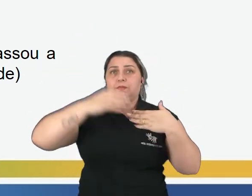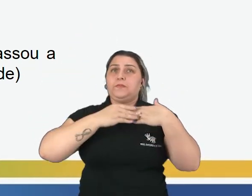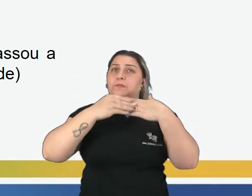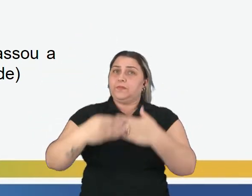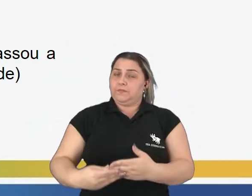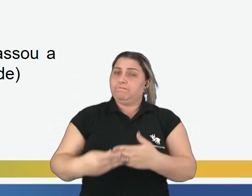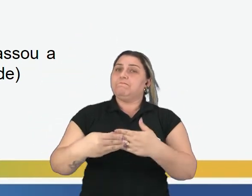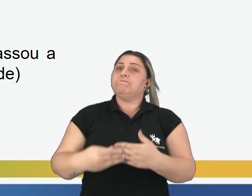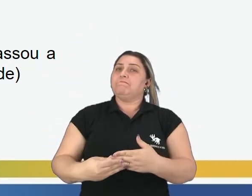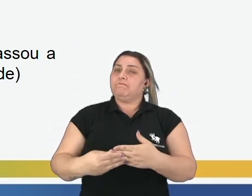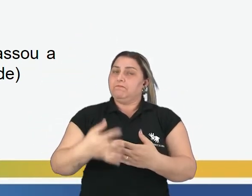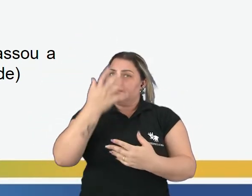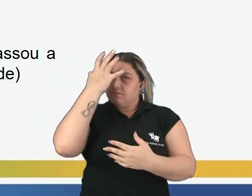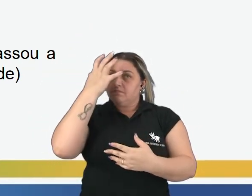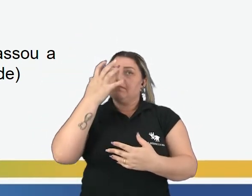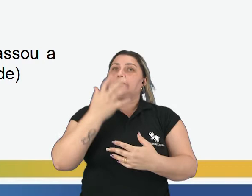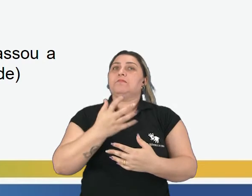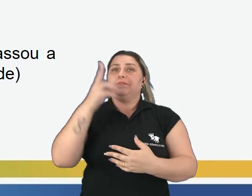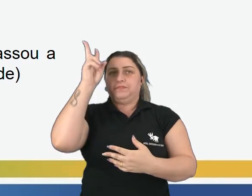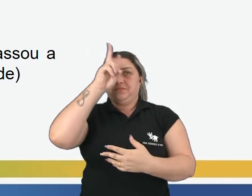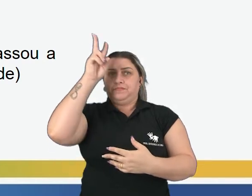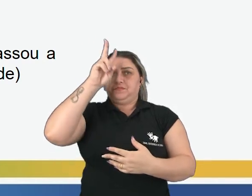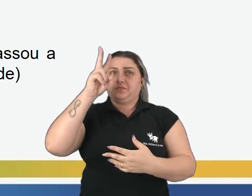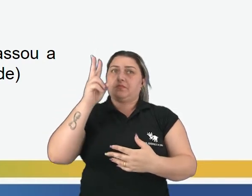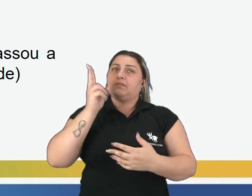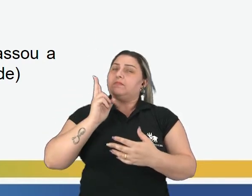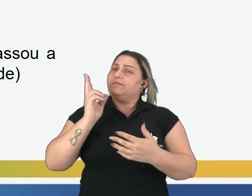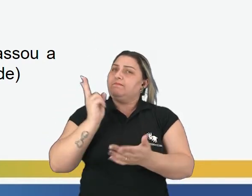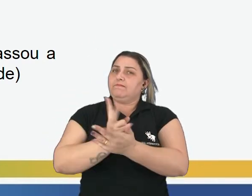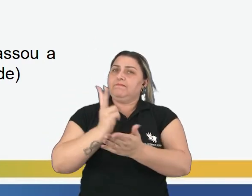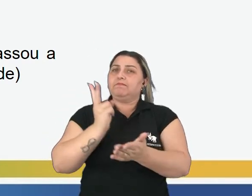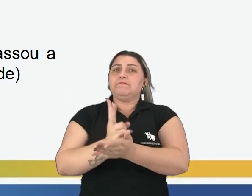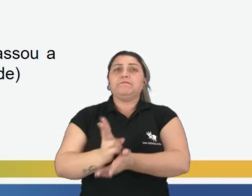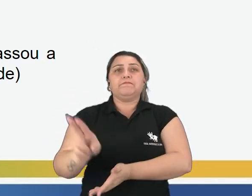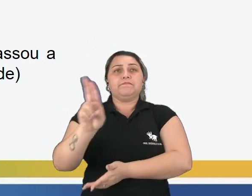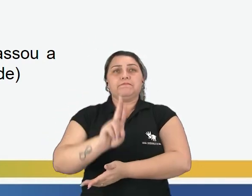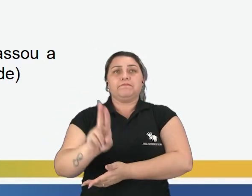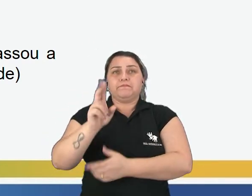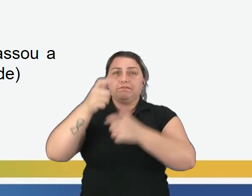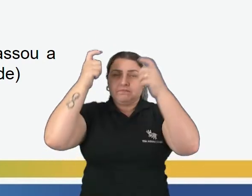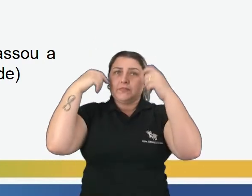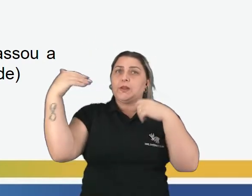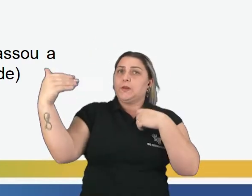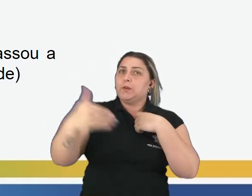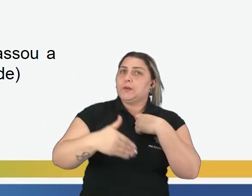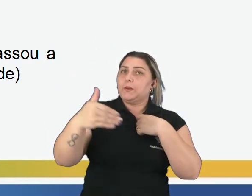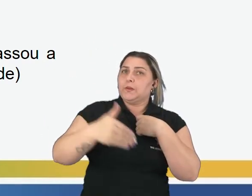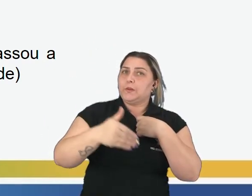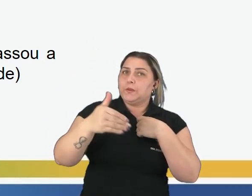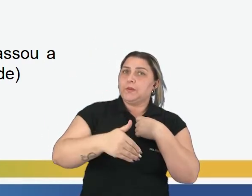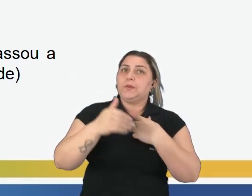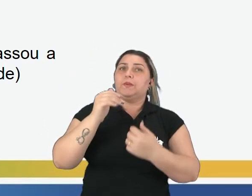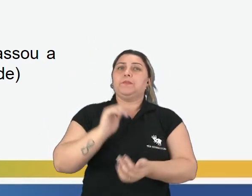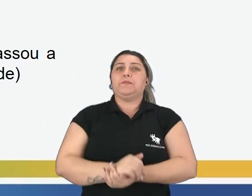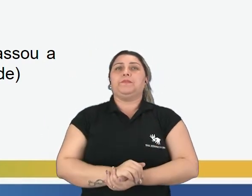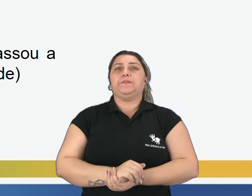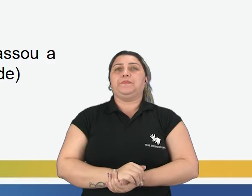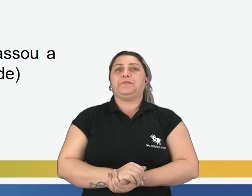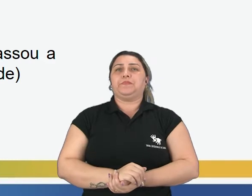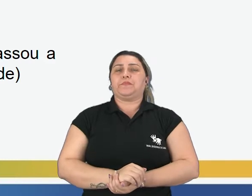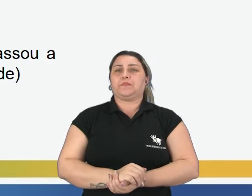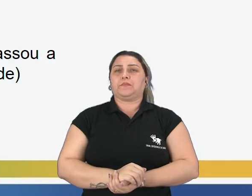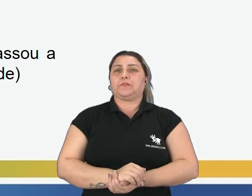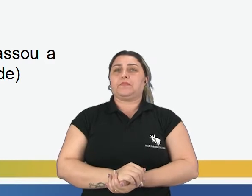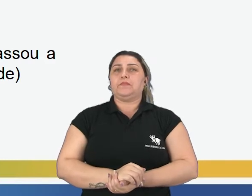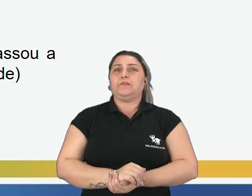gerou? O delegado ter coroado a moça, qual foi o efeito? Qual foi a consequência? A